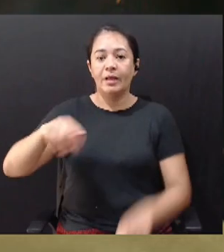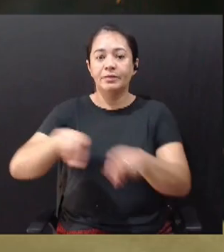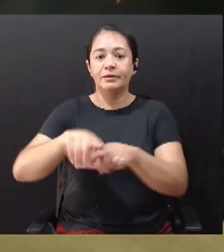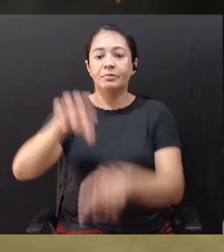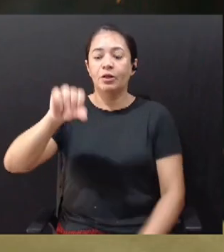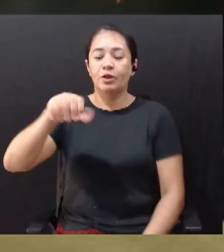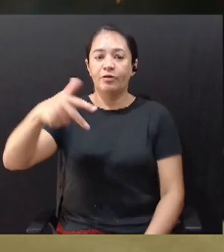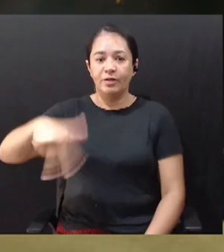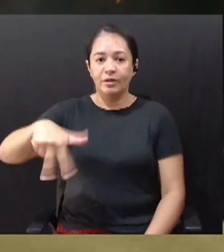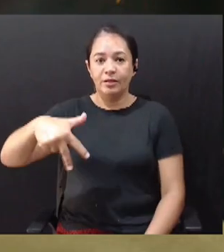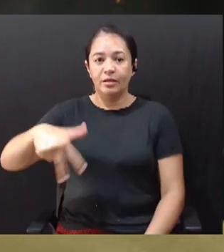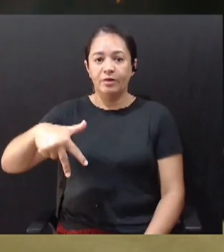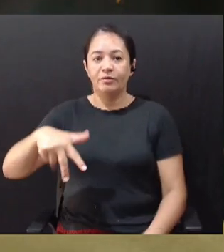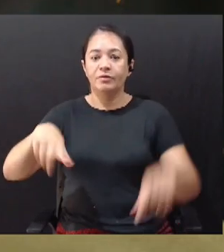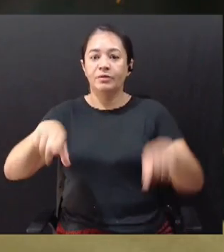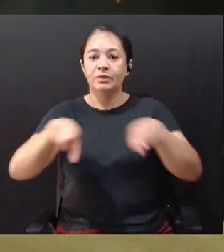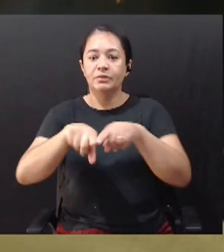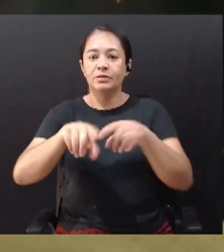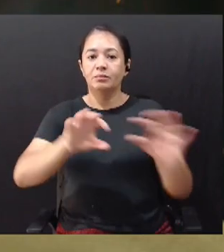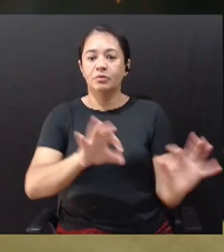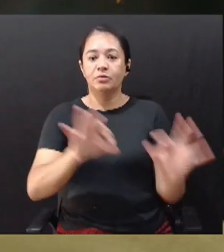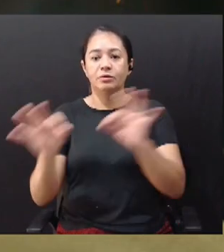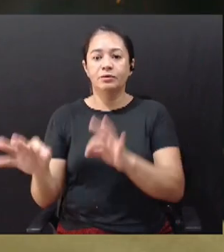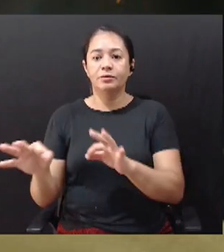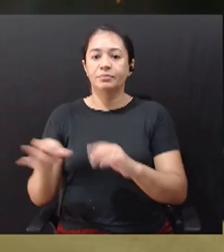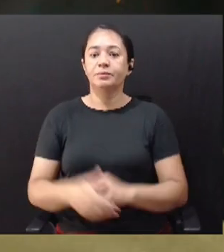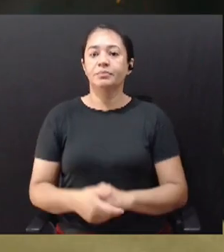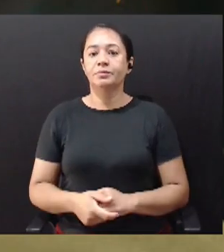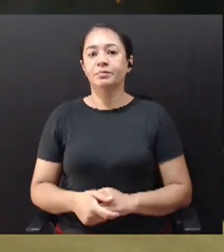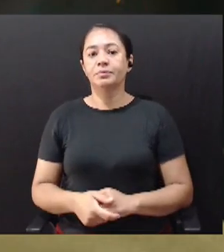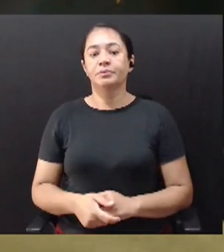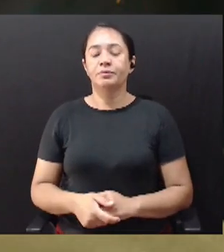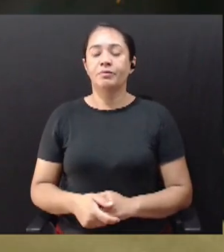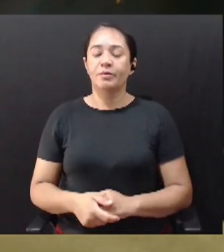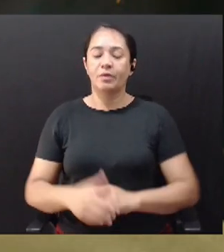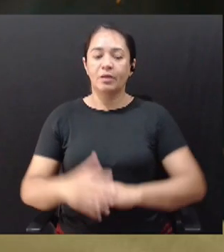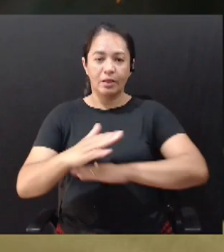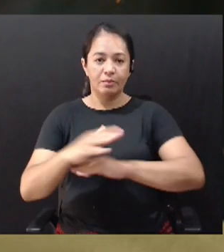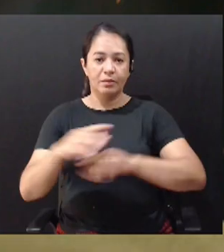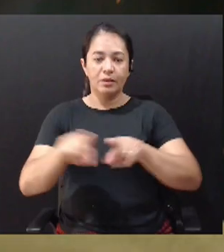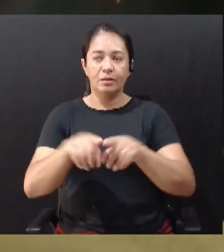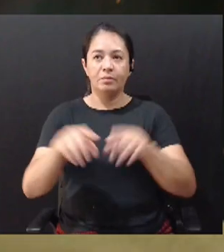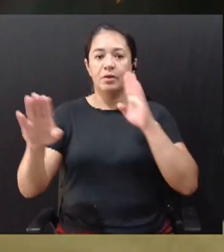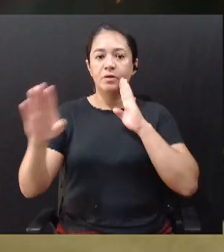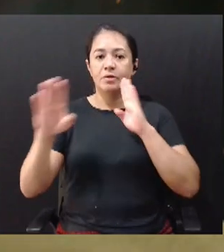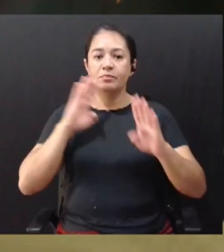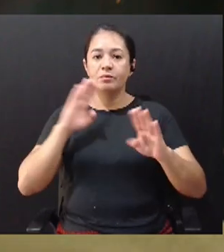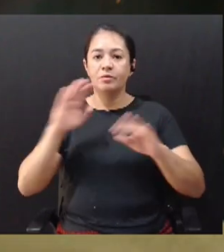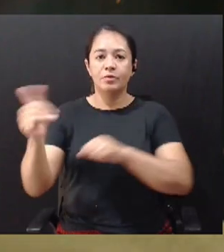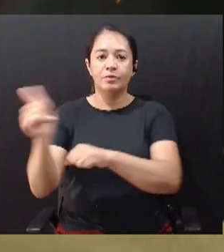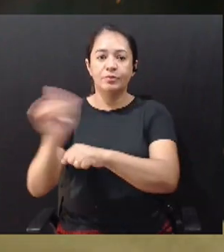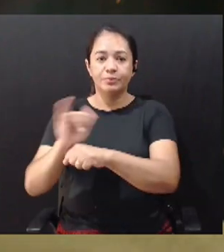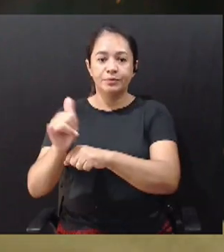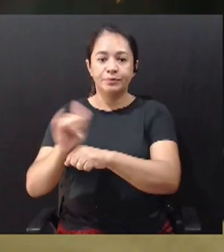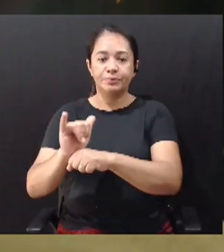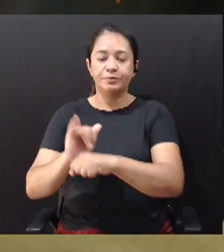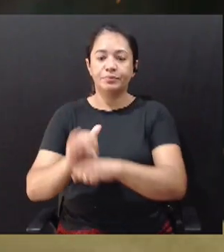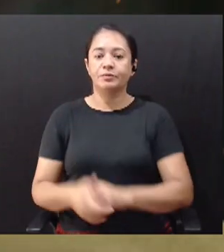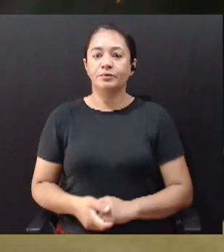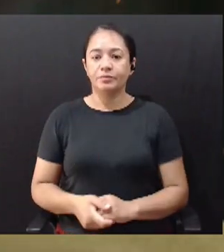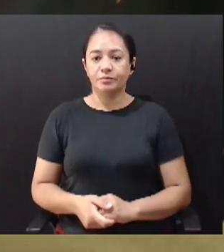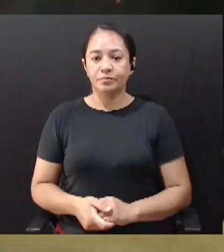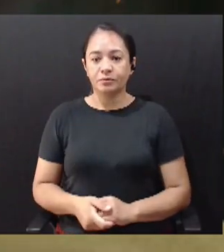da retransmissão simultânea nas fanpages da Câmara e também no Facebook e pelo canal da emissora no YouTube. Então